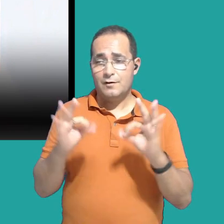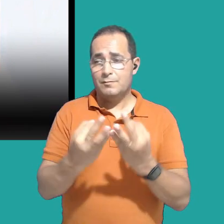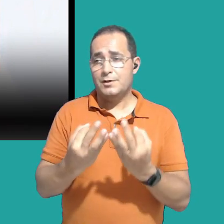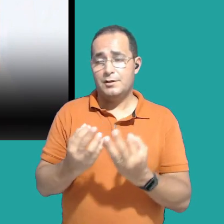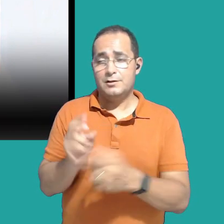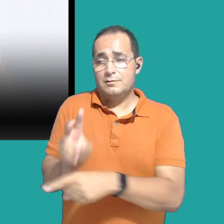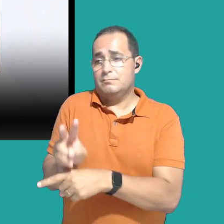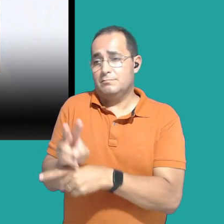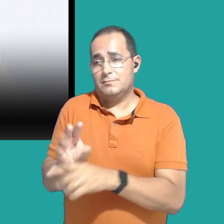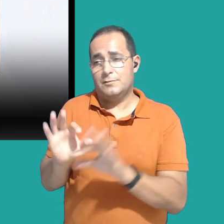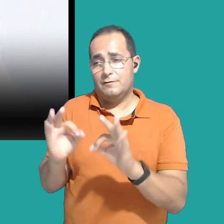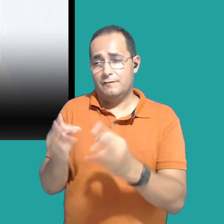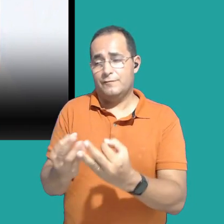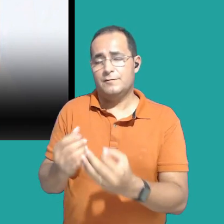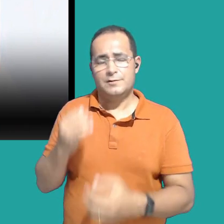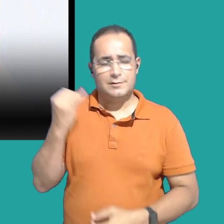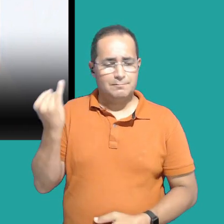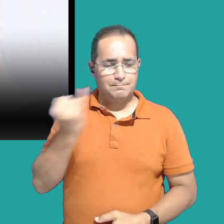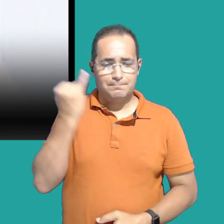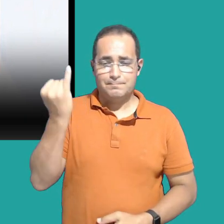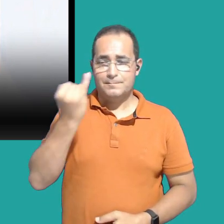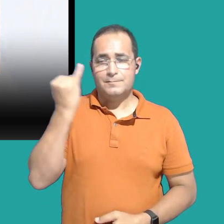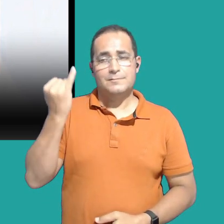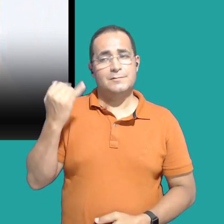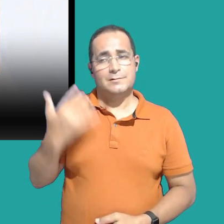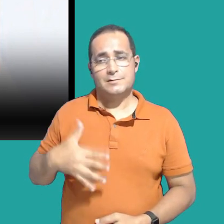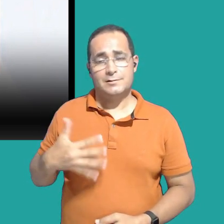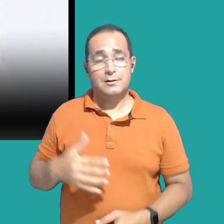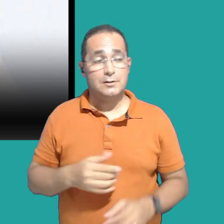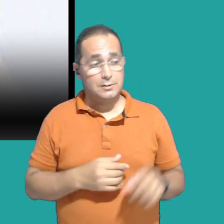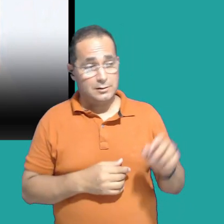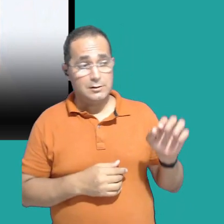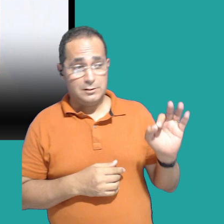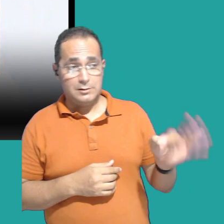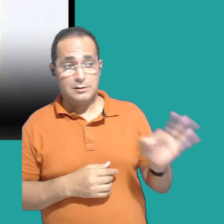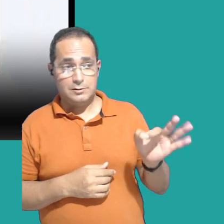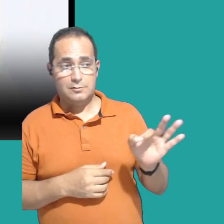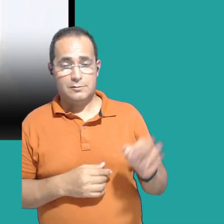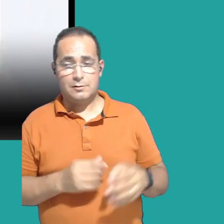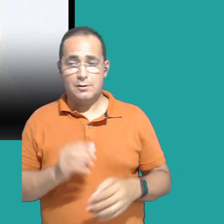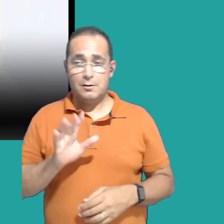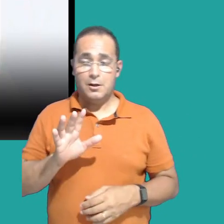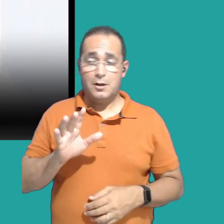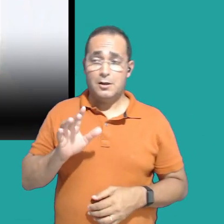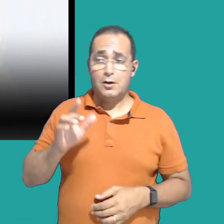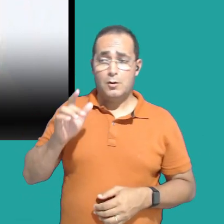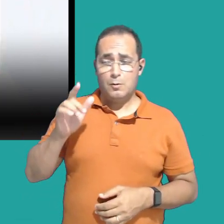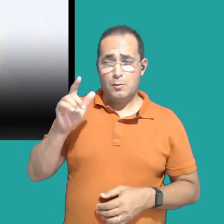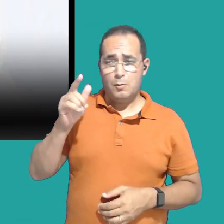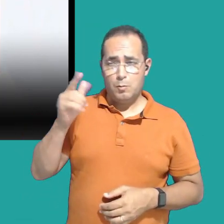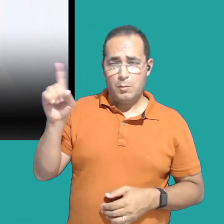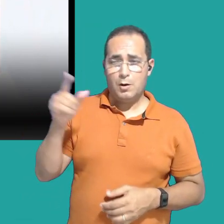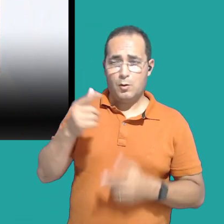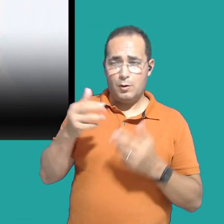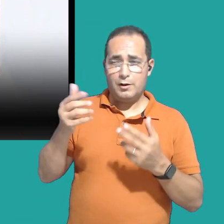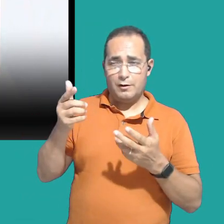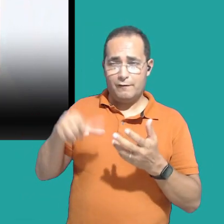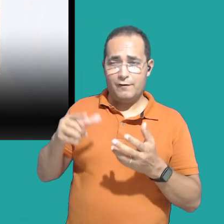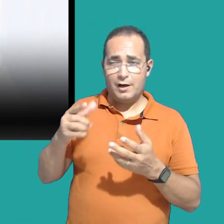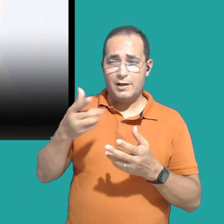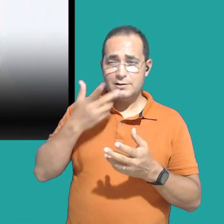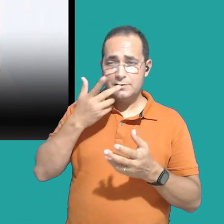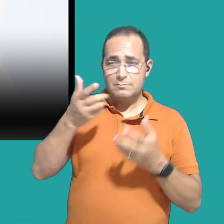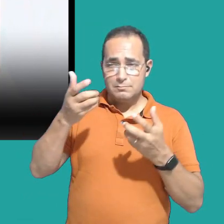que você foi acolhida pela própria família, né? A gente sabe que isso é essencial no nosso processo. Mas uma das